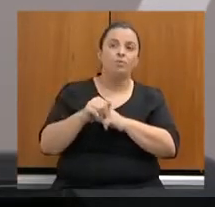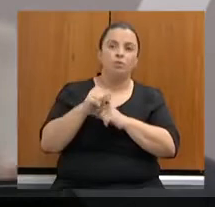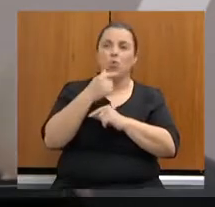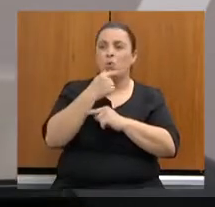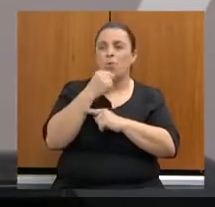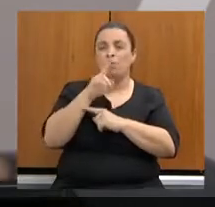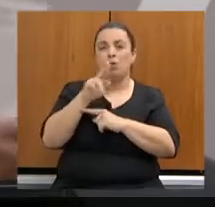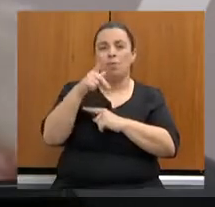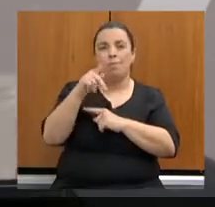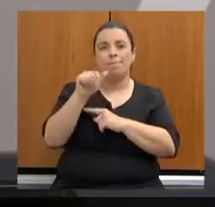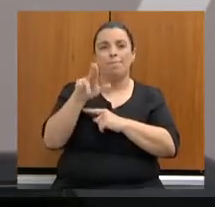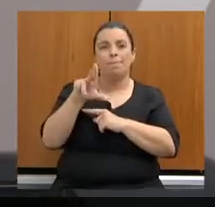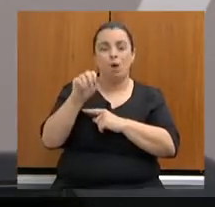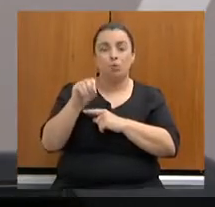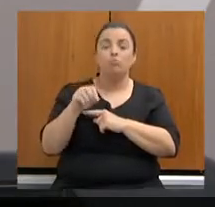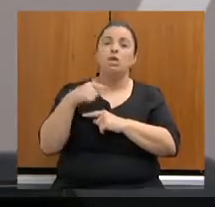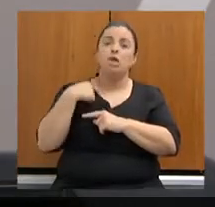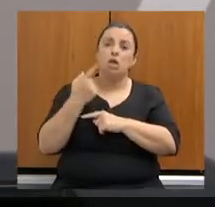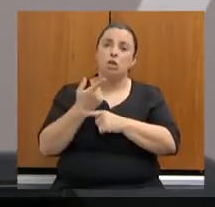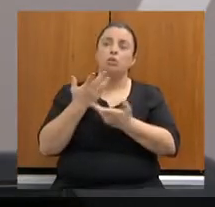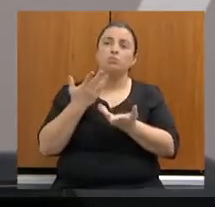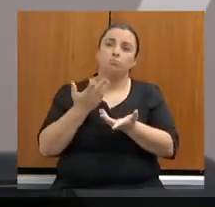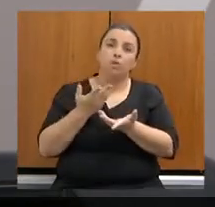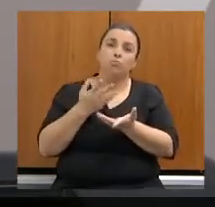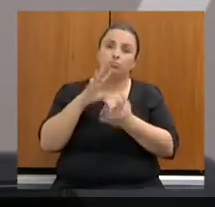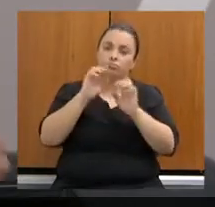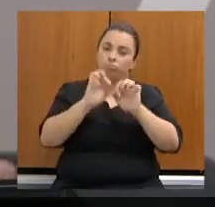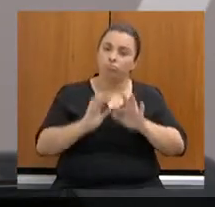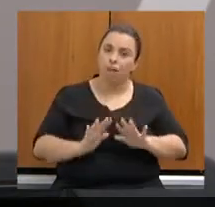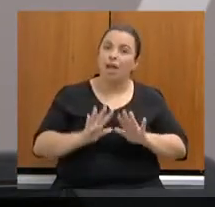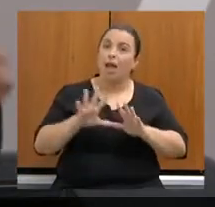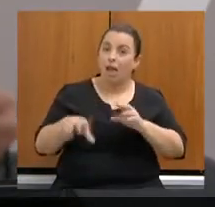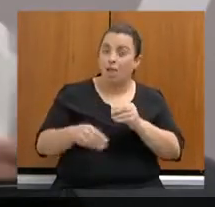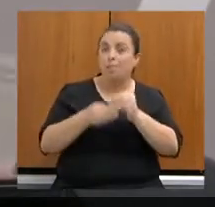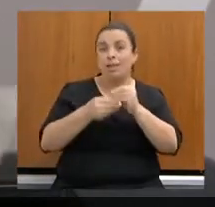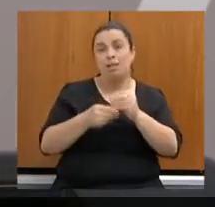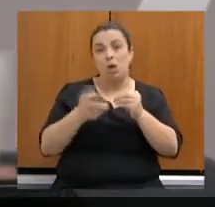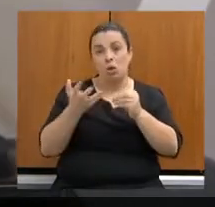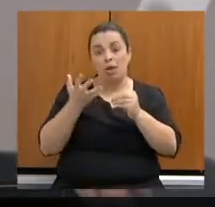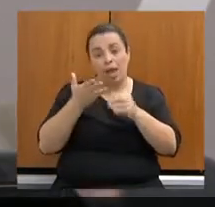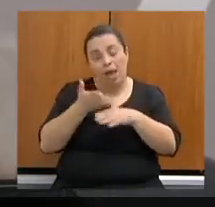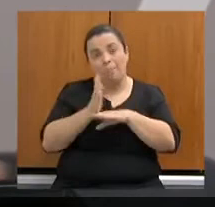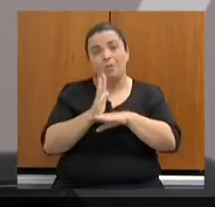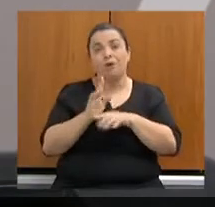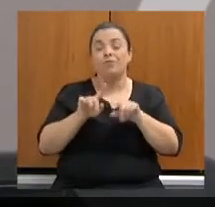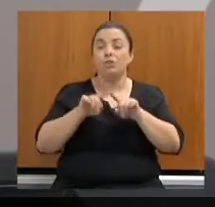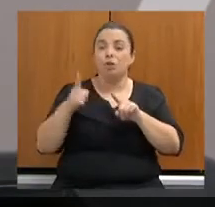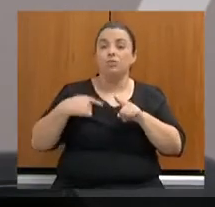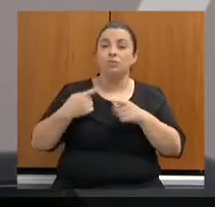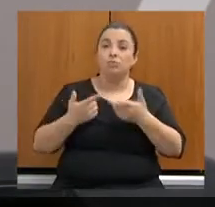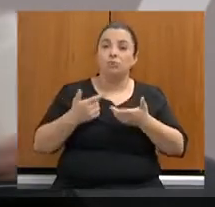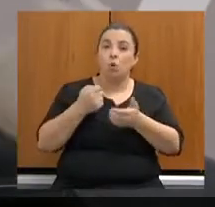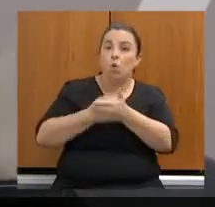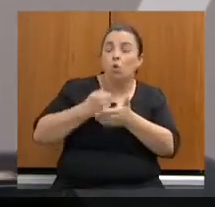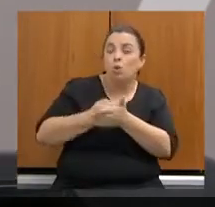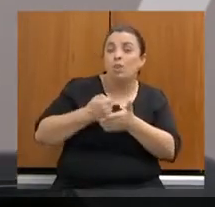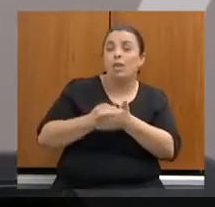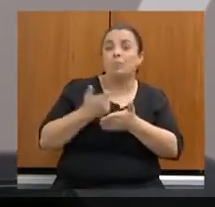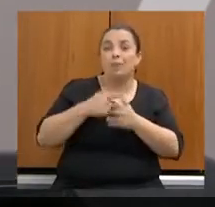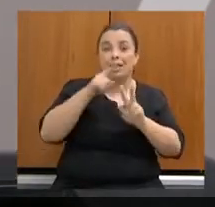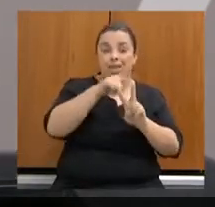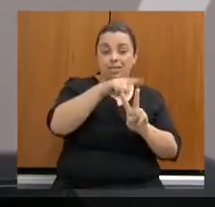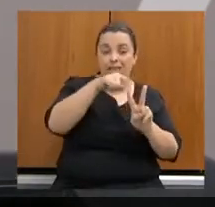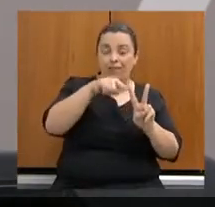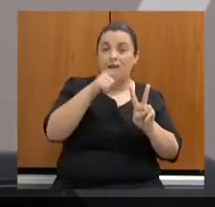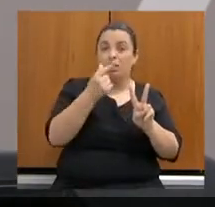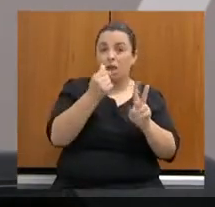emenda acho realmente difícil de aprovar mas nós estamos lutando para que nesse recurso da Vale possam